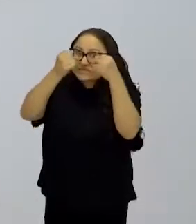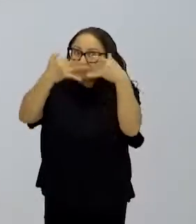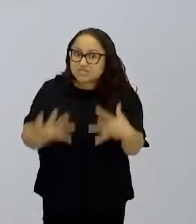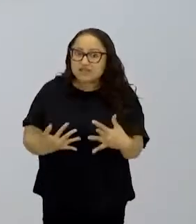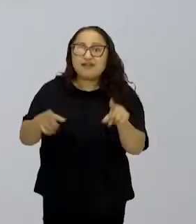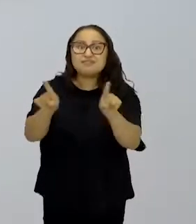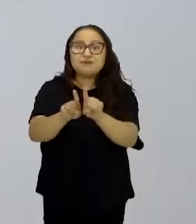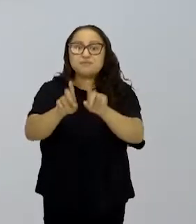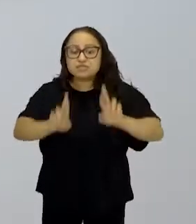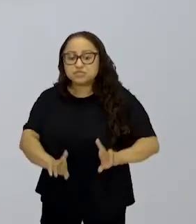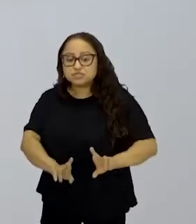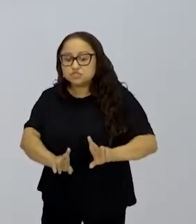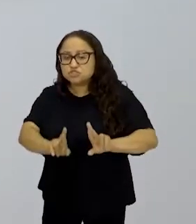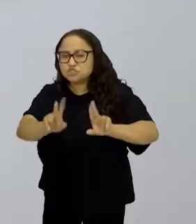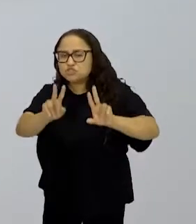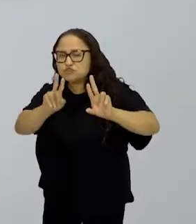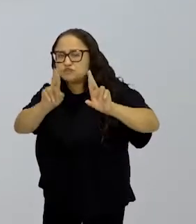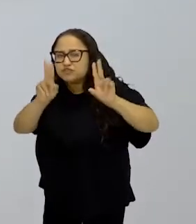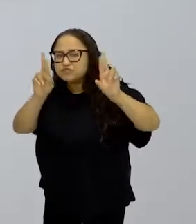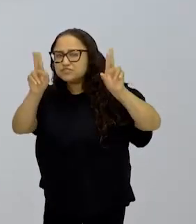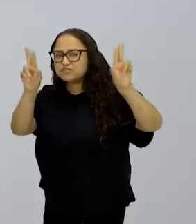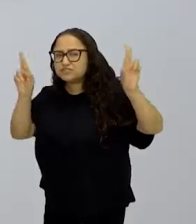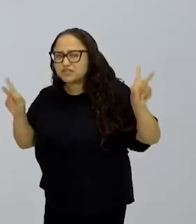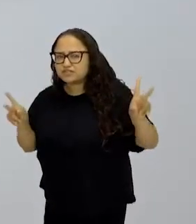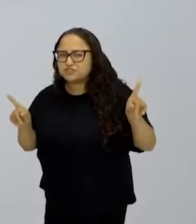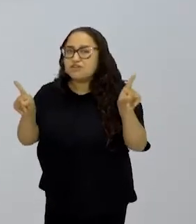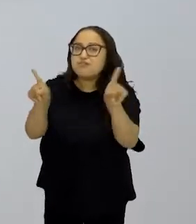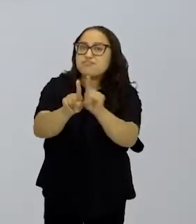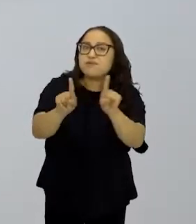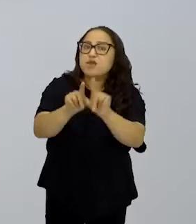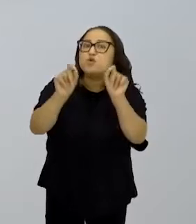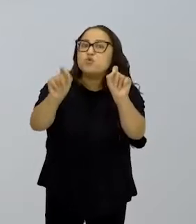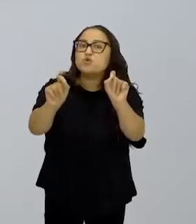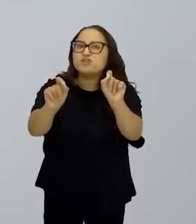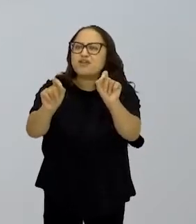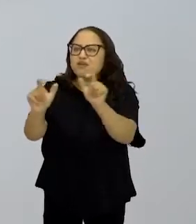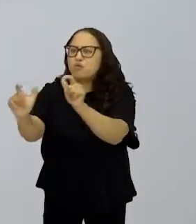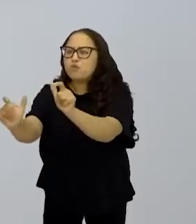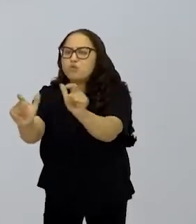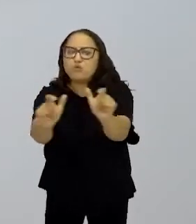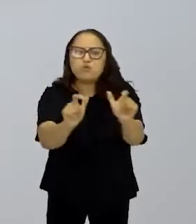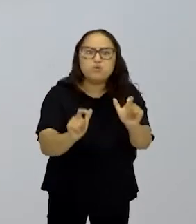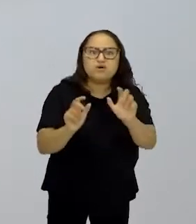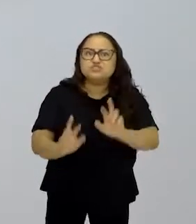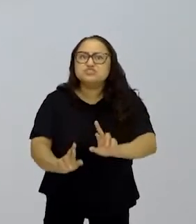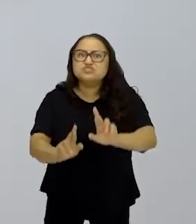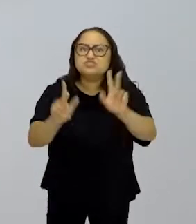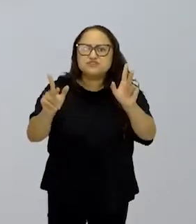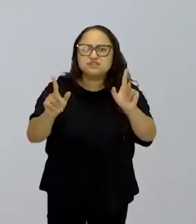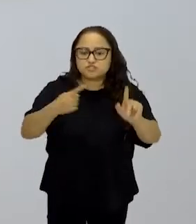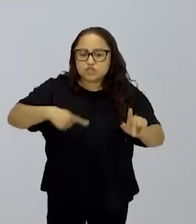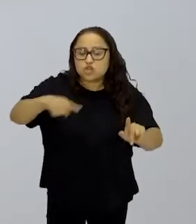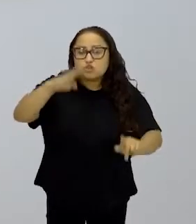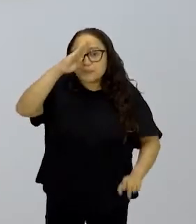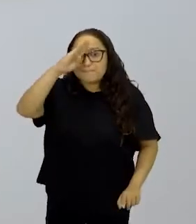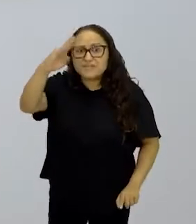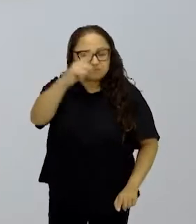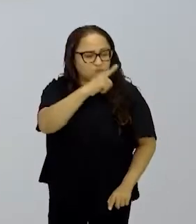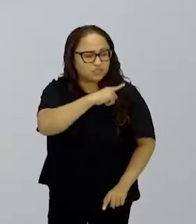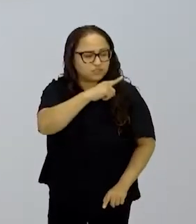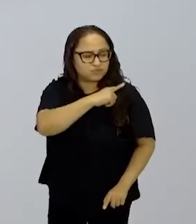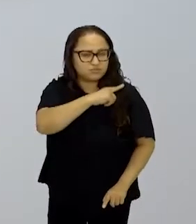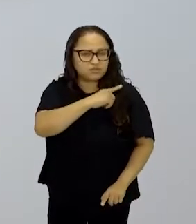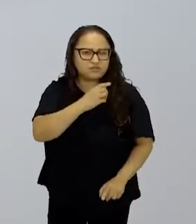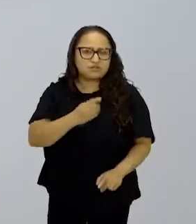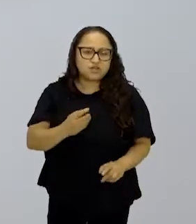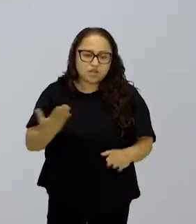sobre diversidade, é falar sobre pluralidade. E nós sempre colocamos aqui, principalmente para a primeira série, que tudo